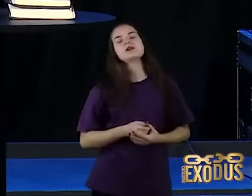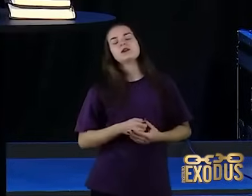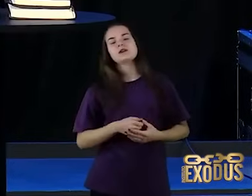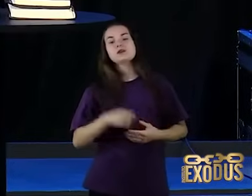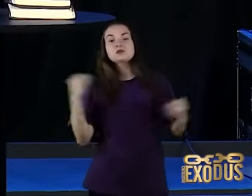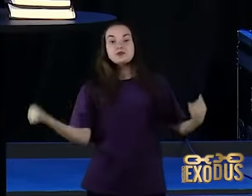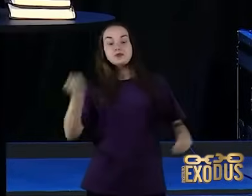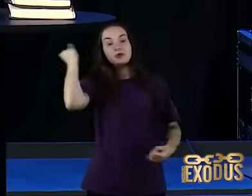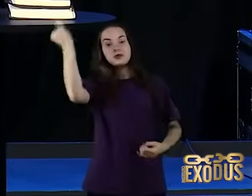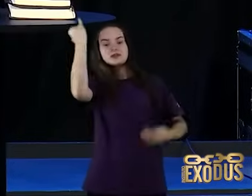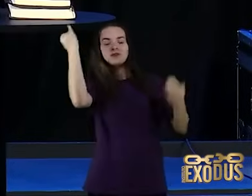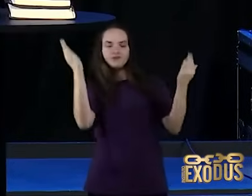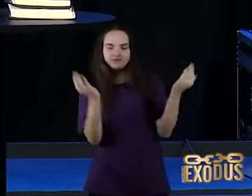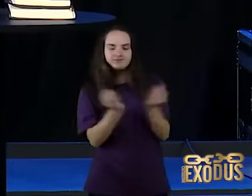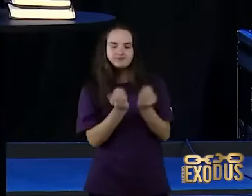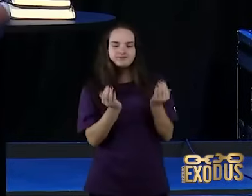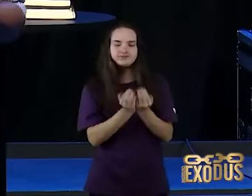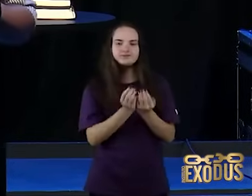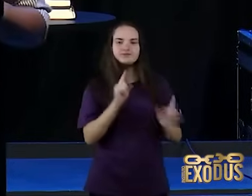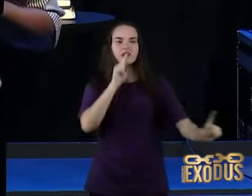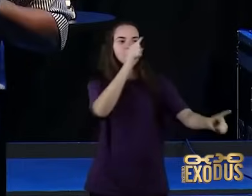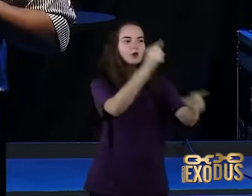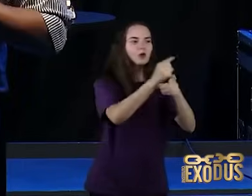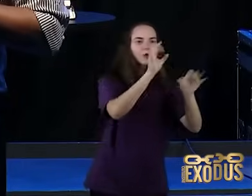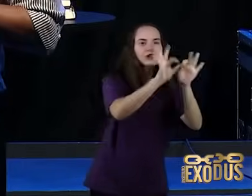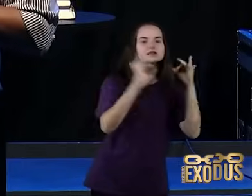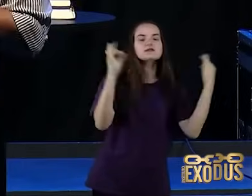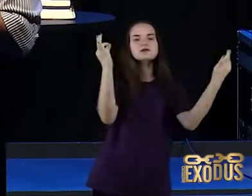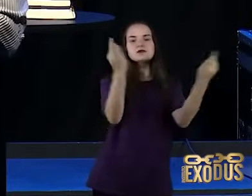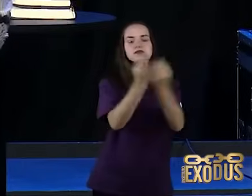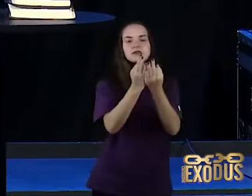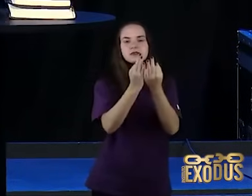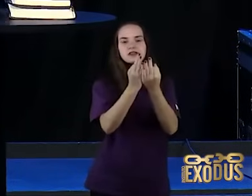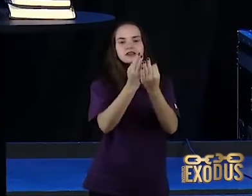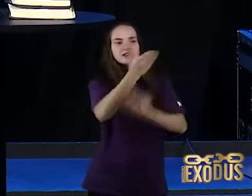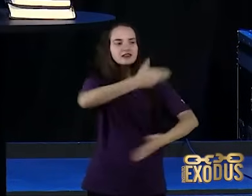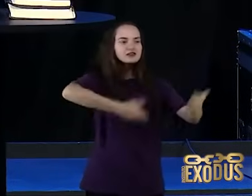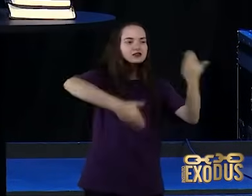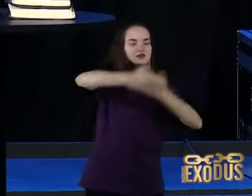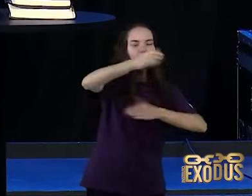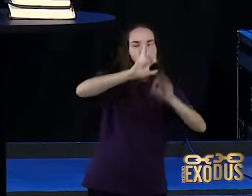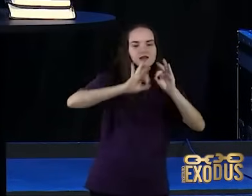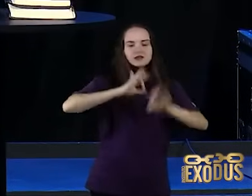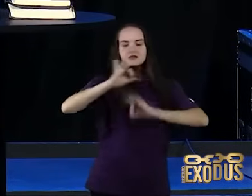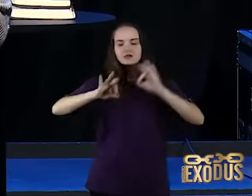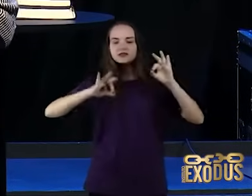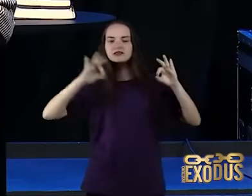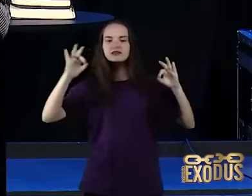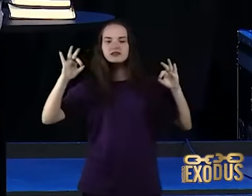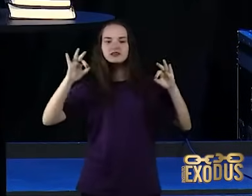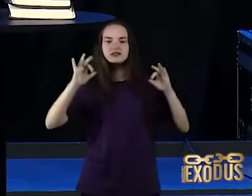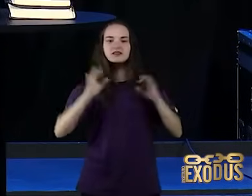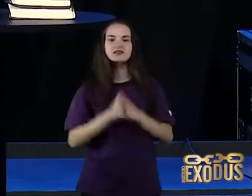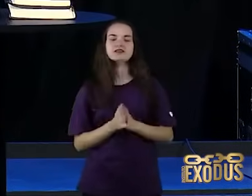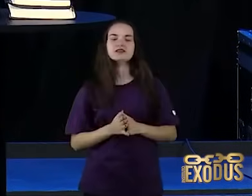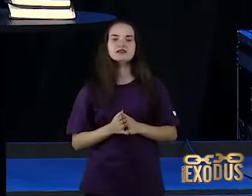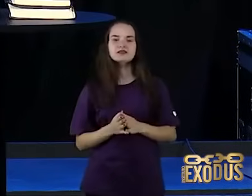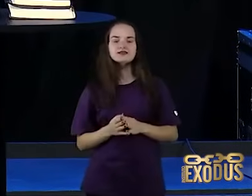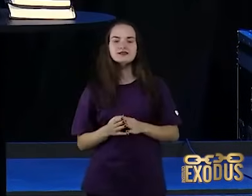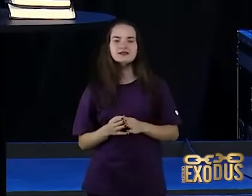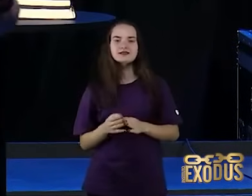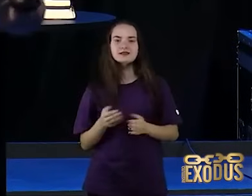Então você se encontra com famílias você você troca presentes e você tá